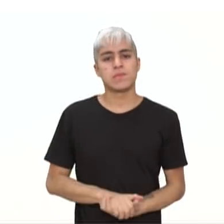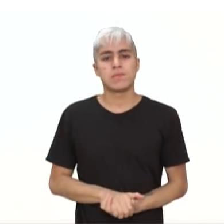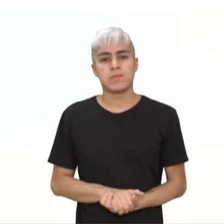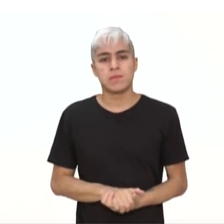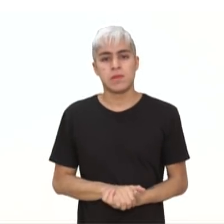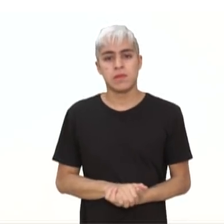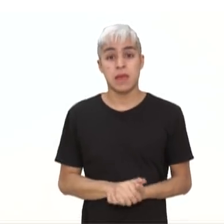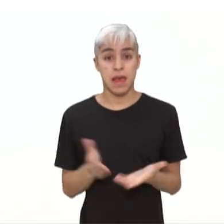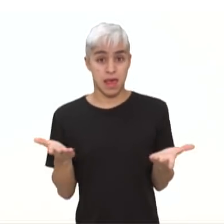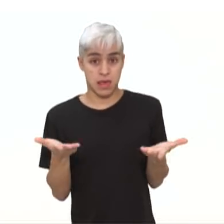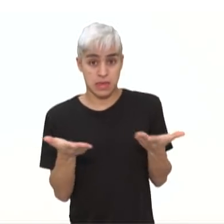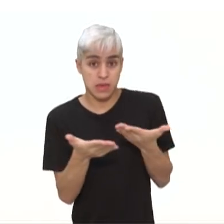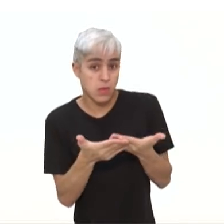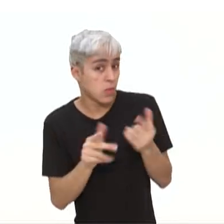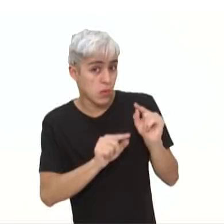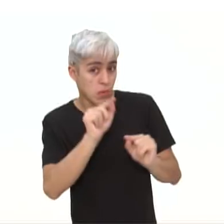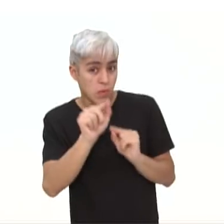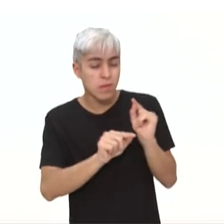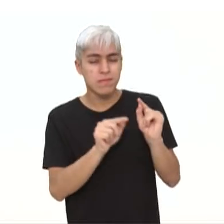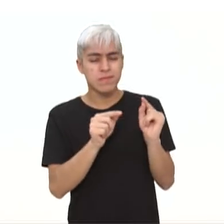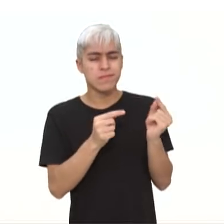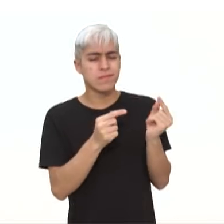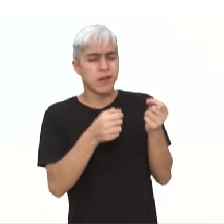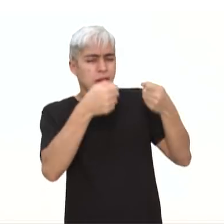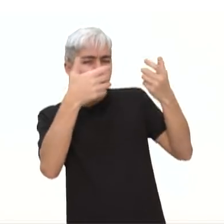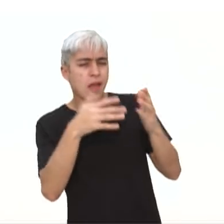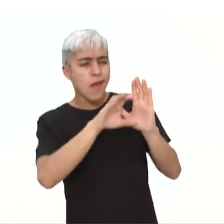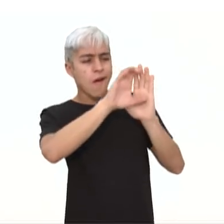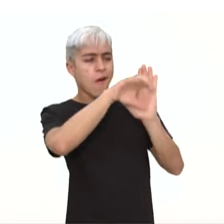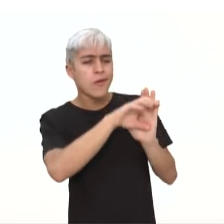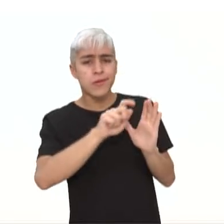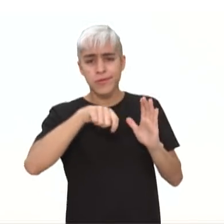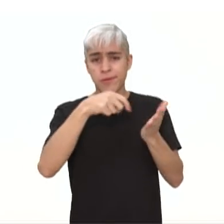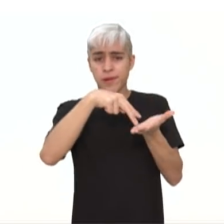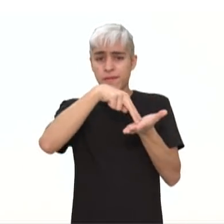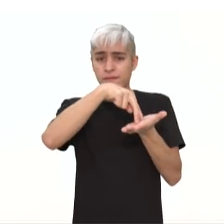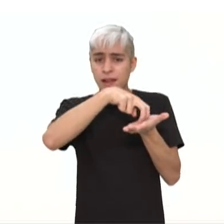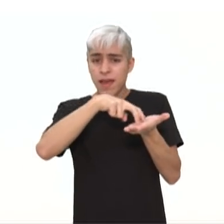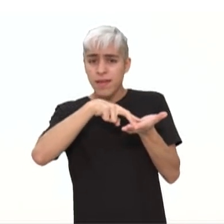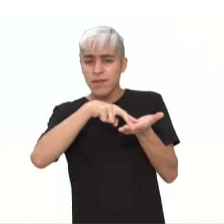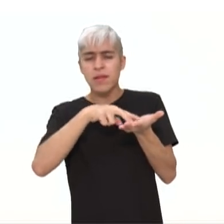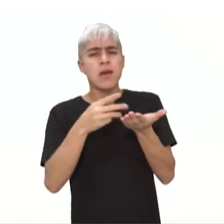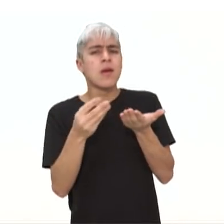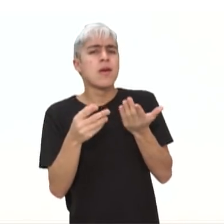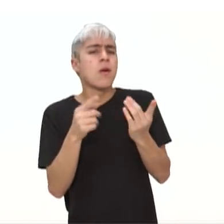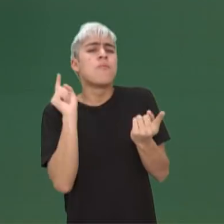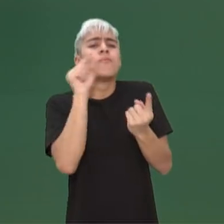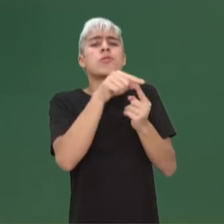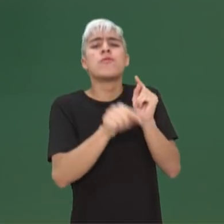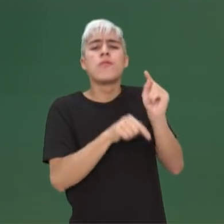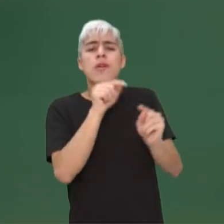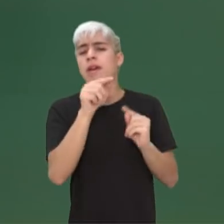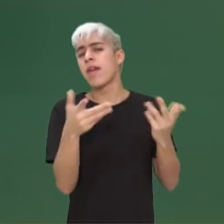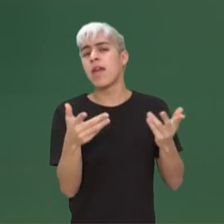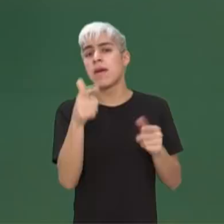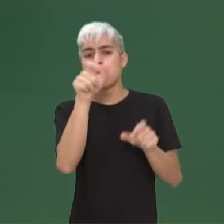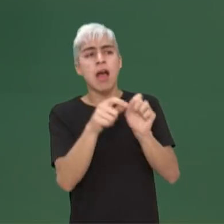Para a aula de hoje, eu trouxe aqui alguns conceitos sobre flexibilidade, qual que é a finalidade de quem busca por esse tipo